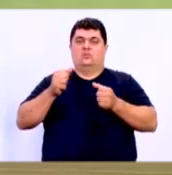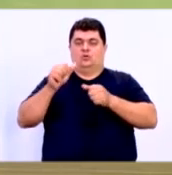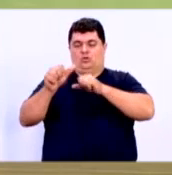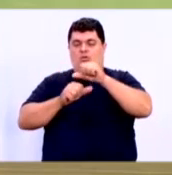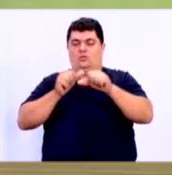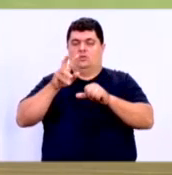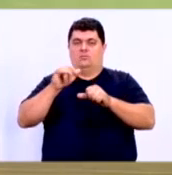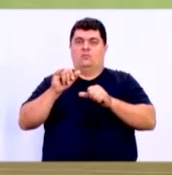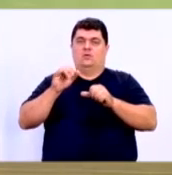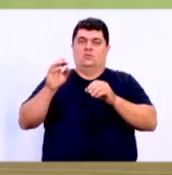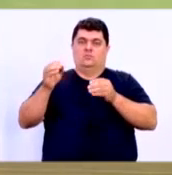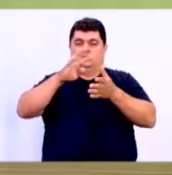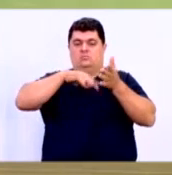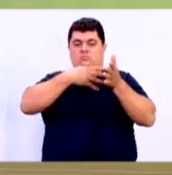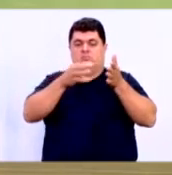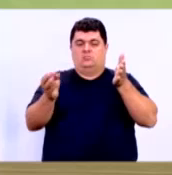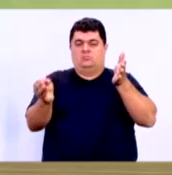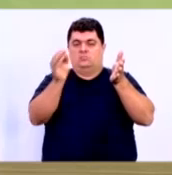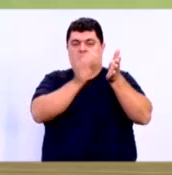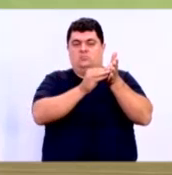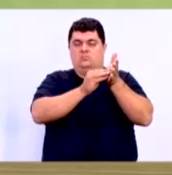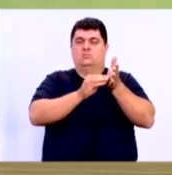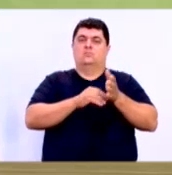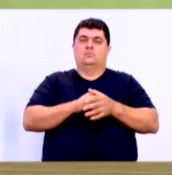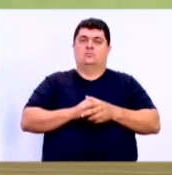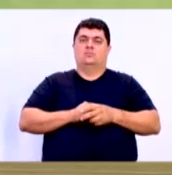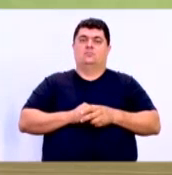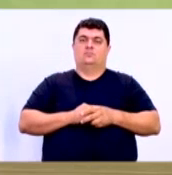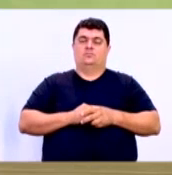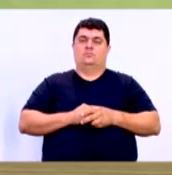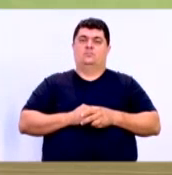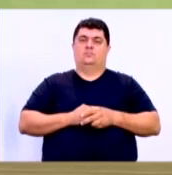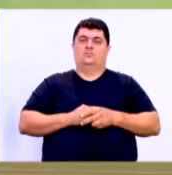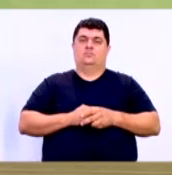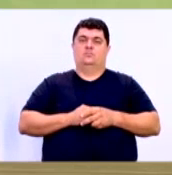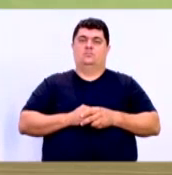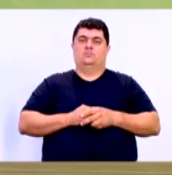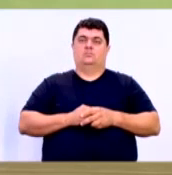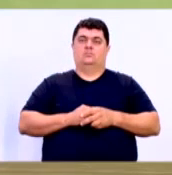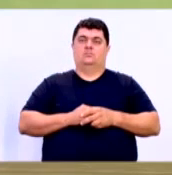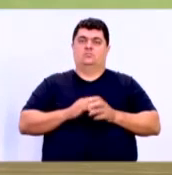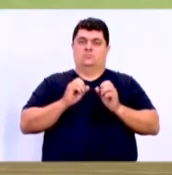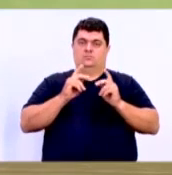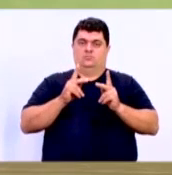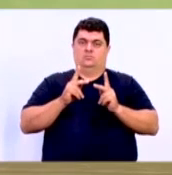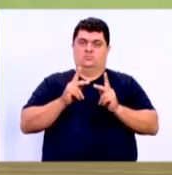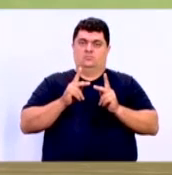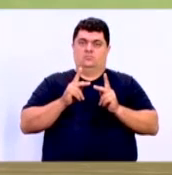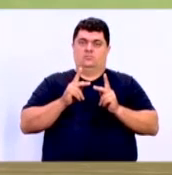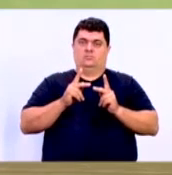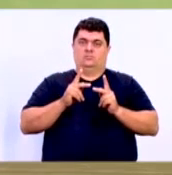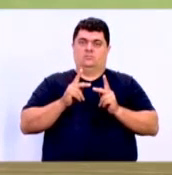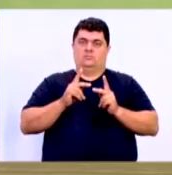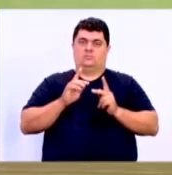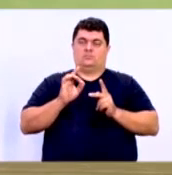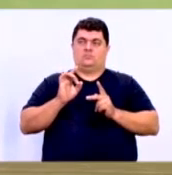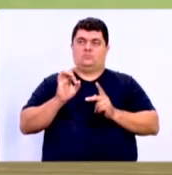isso lá para o custo do produto vendido. Ok, pessoal? Então você